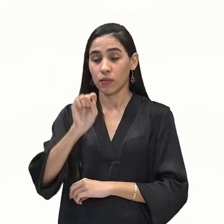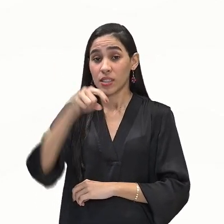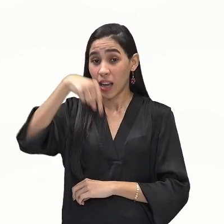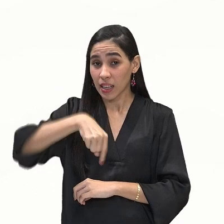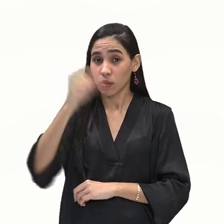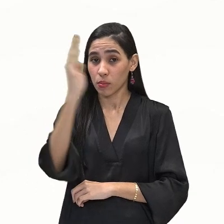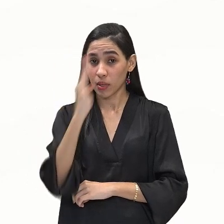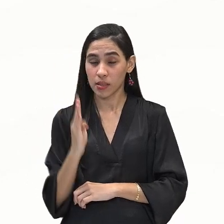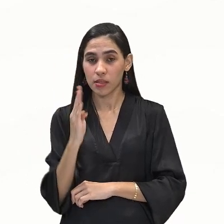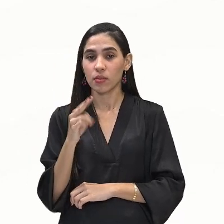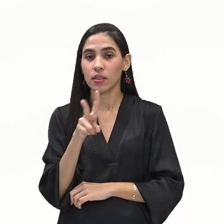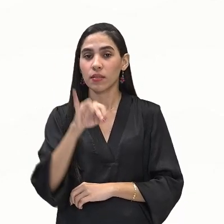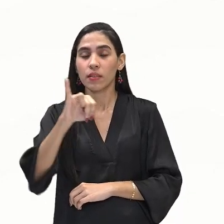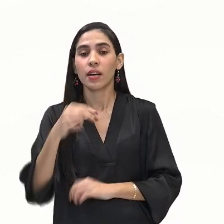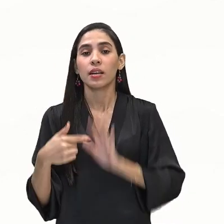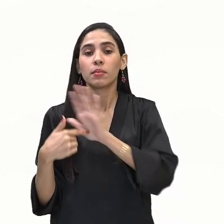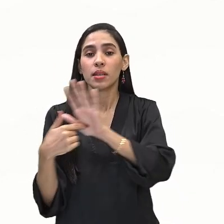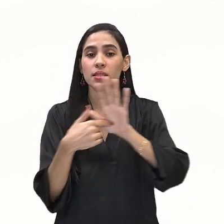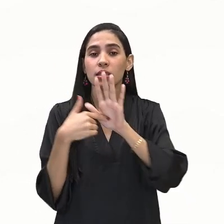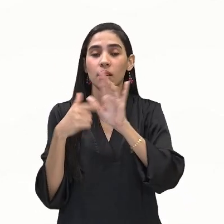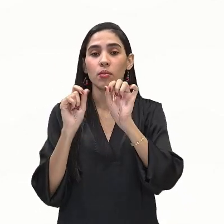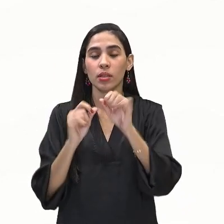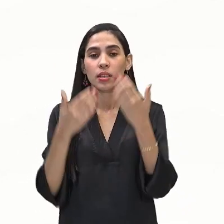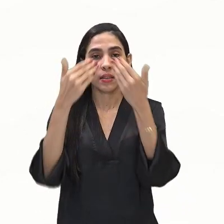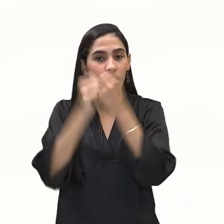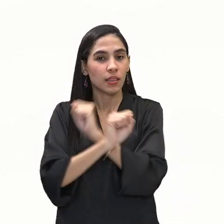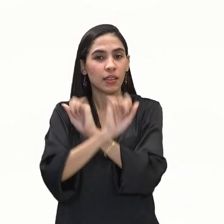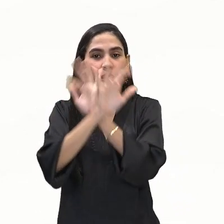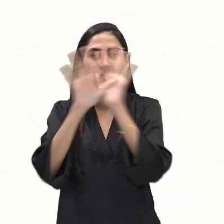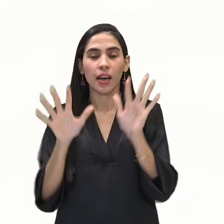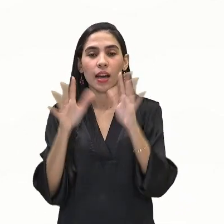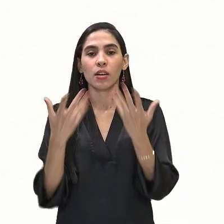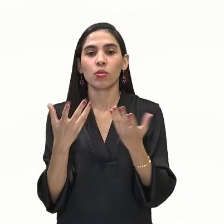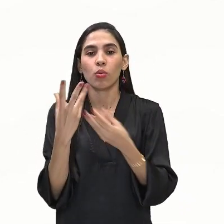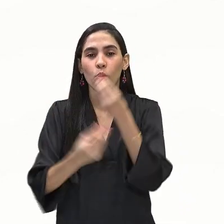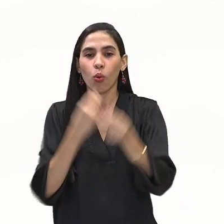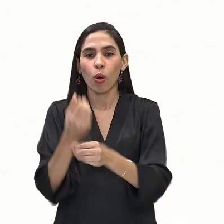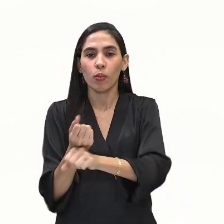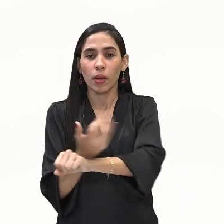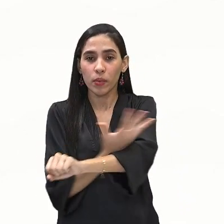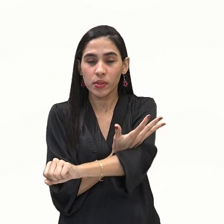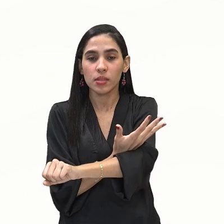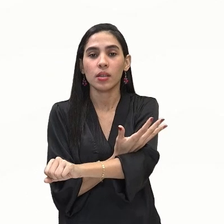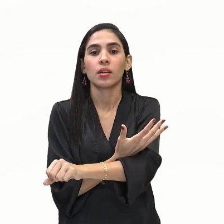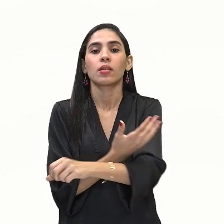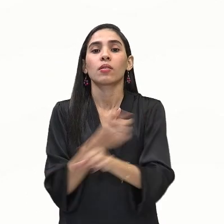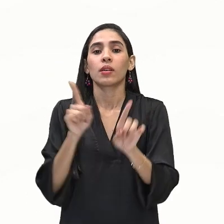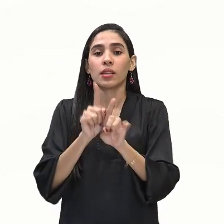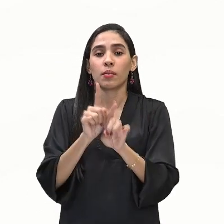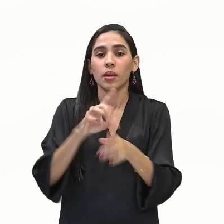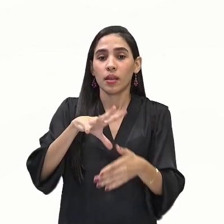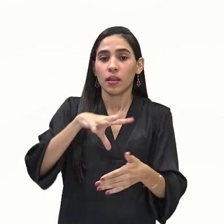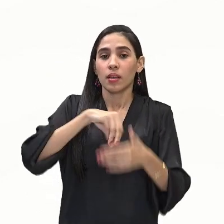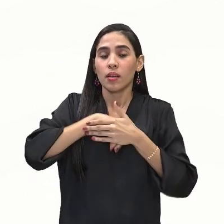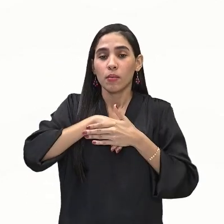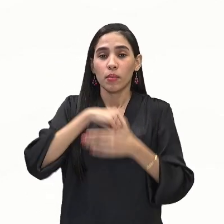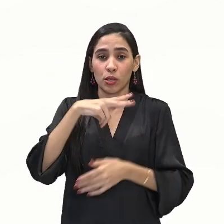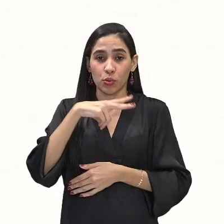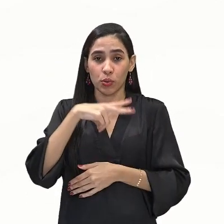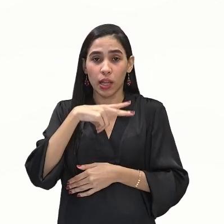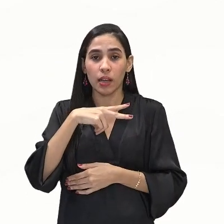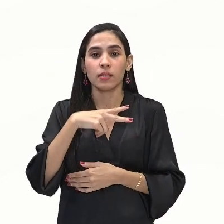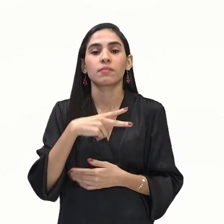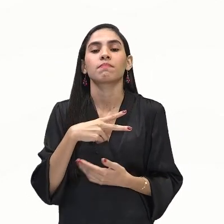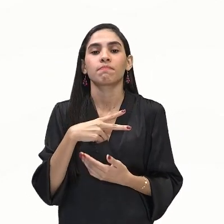vai representar claramente essa função emotiva e o subjetivismo, e isso de uma